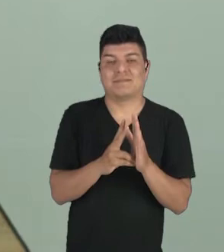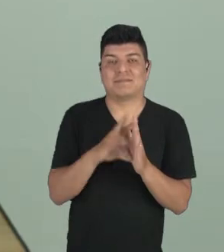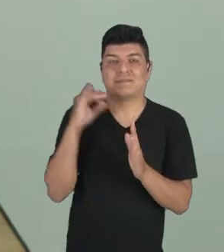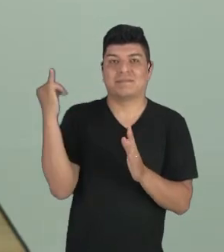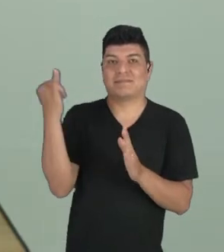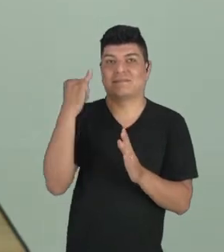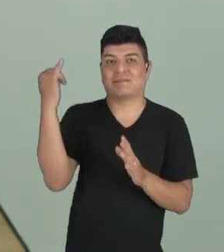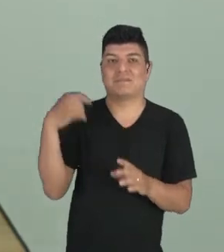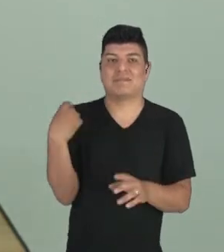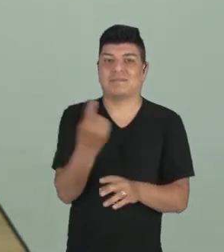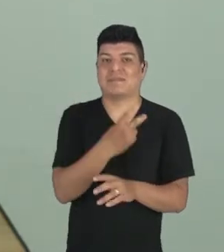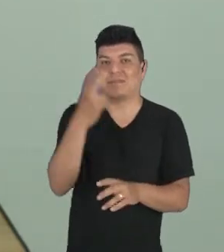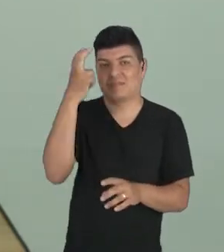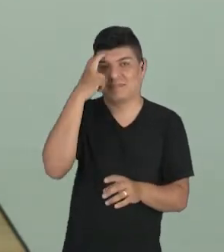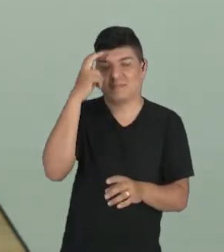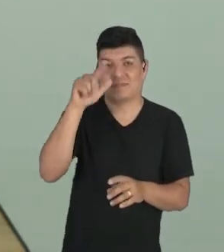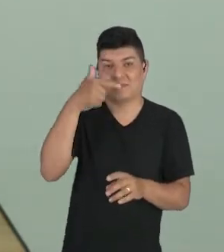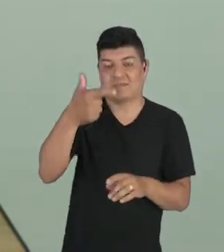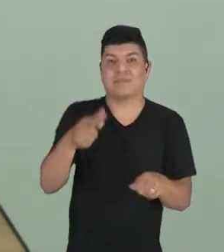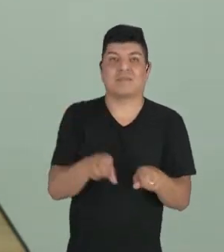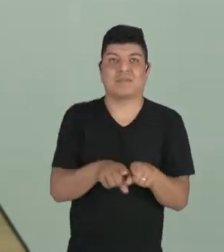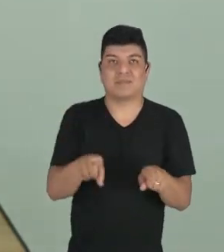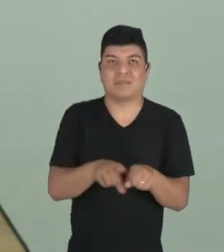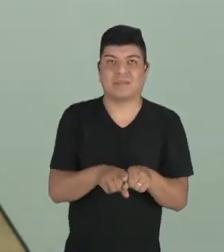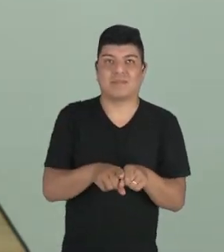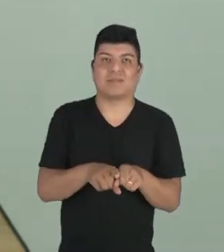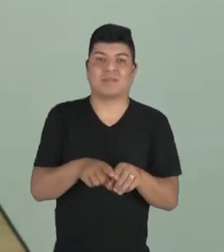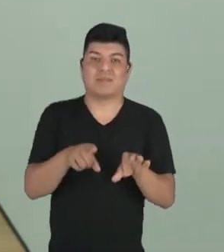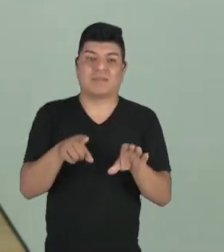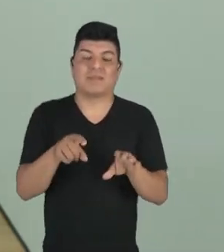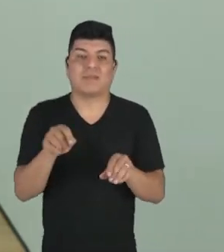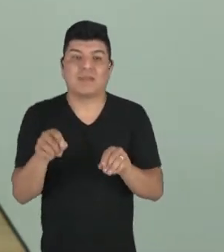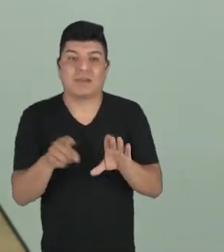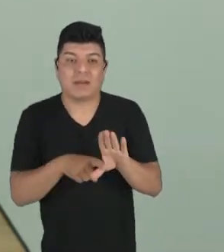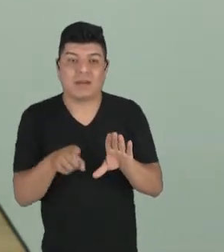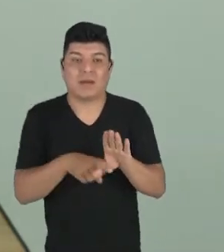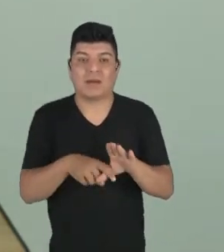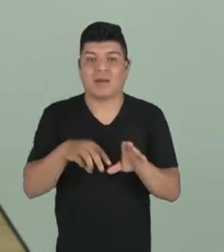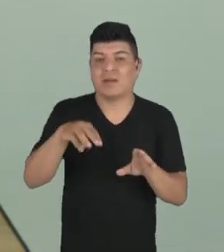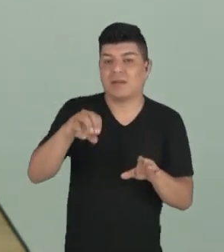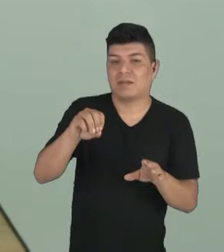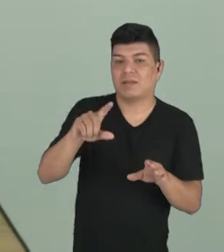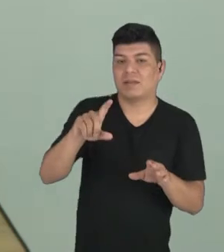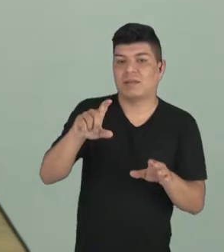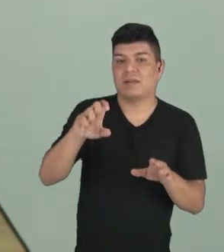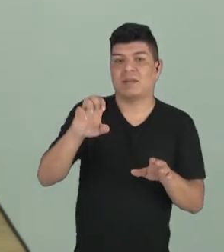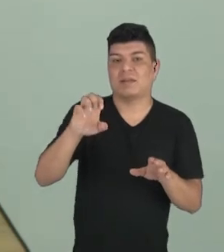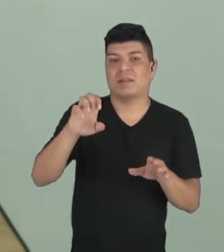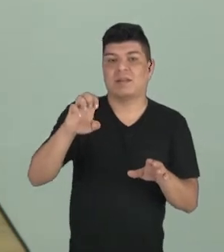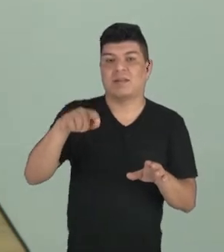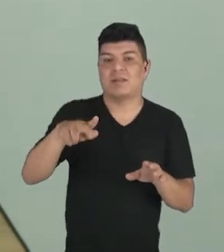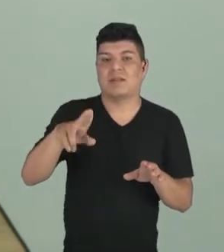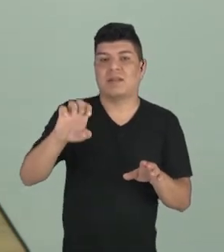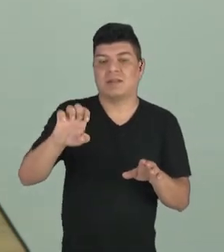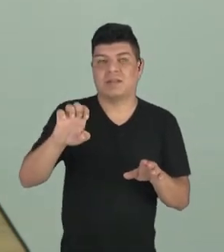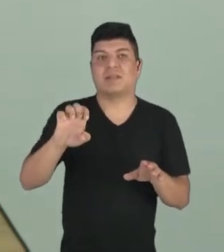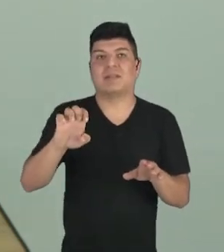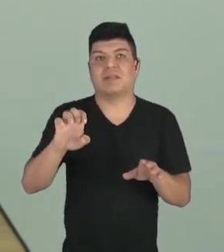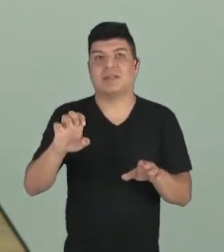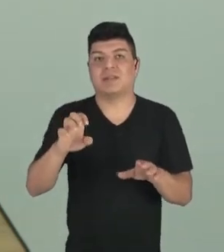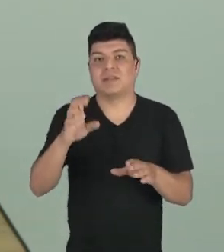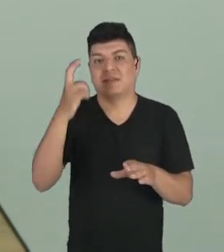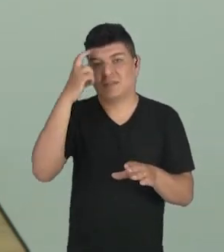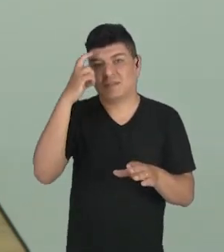marcante na nossa cultura. E tem outros também, como o pé de moleque, que vocês devem conhecer, que também é da cultura